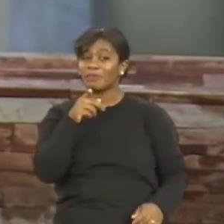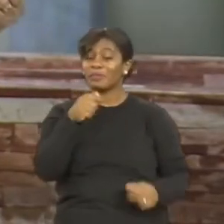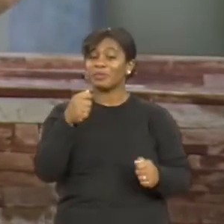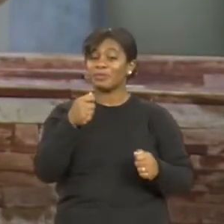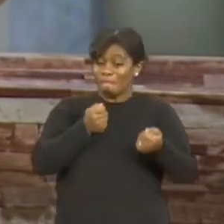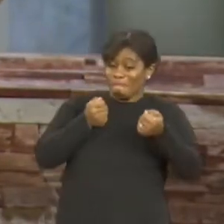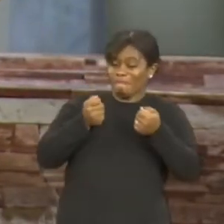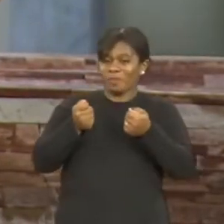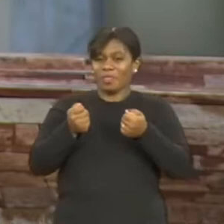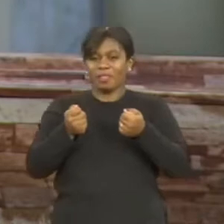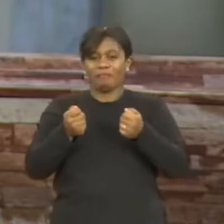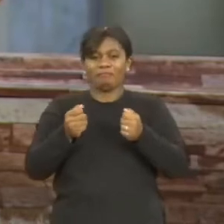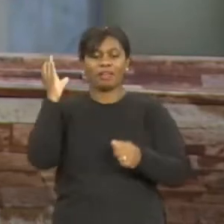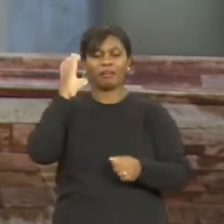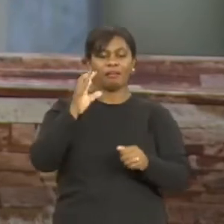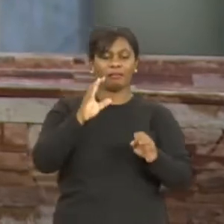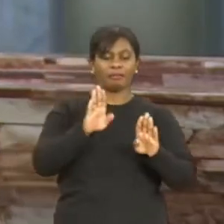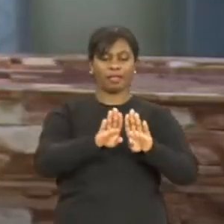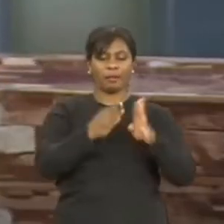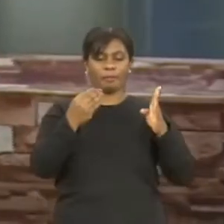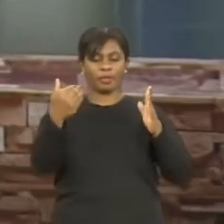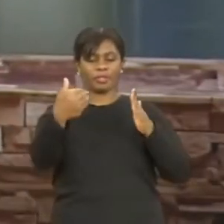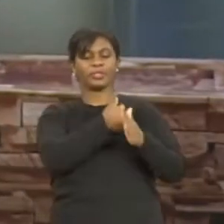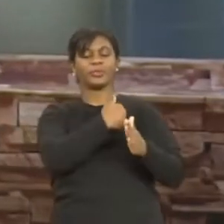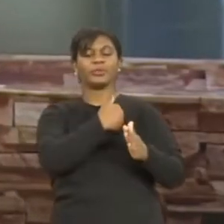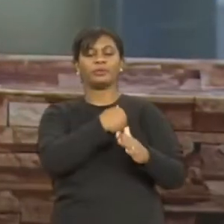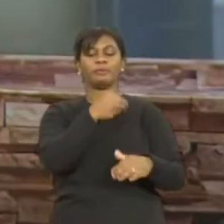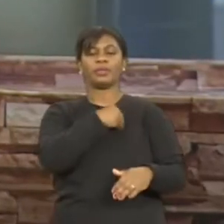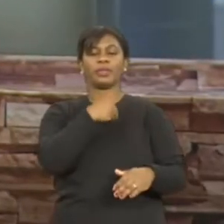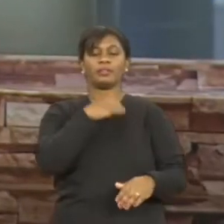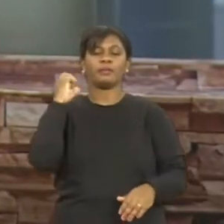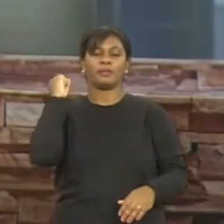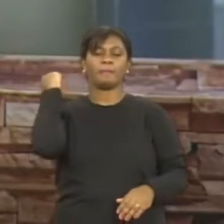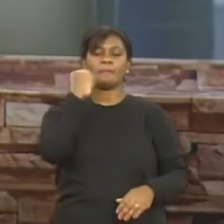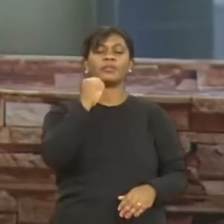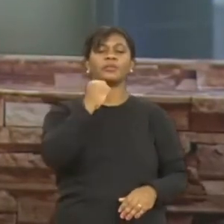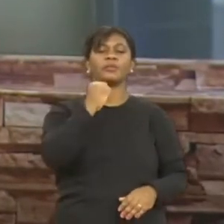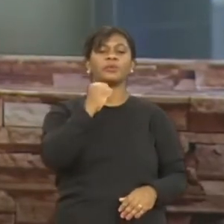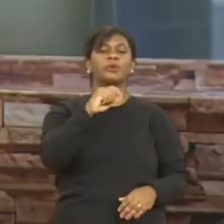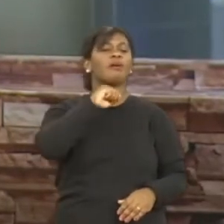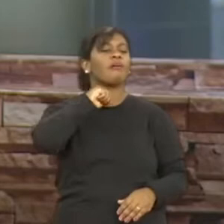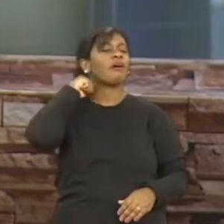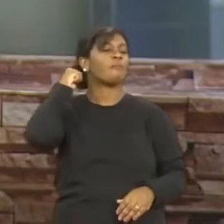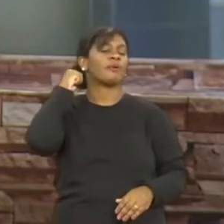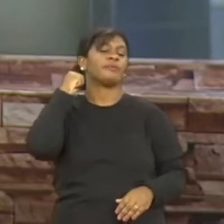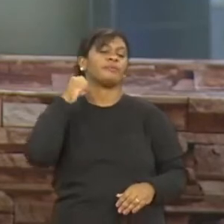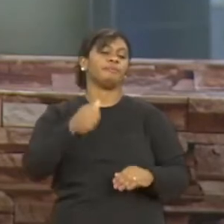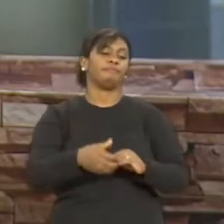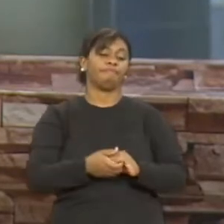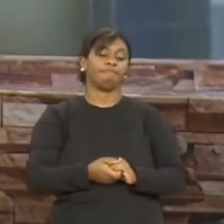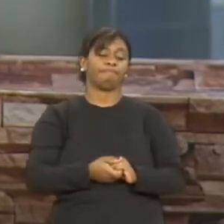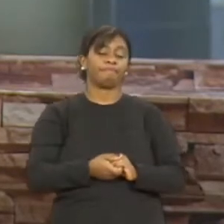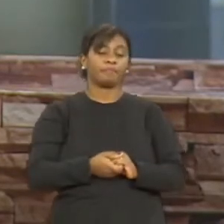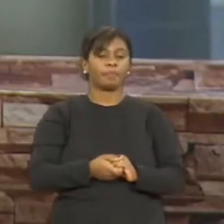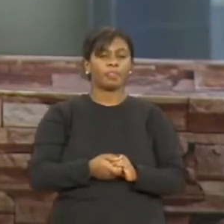a porta, não ouviu Deus e matou o irmão. Ele escolheu e disse